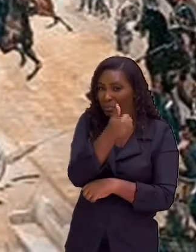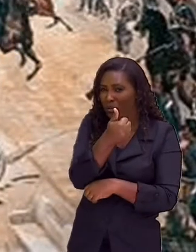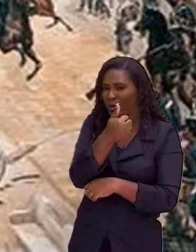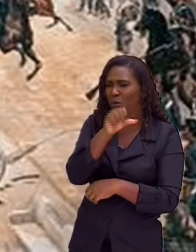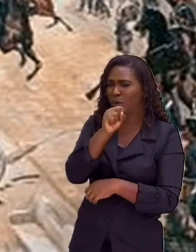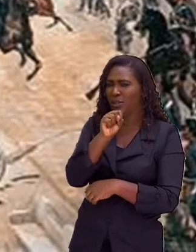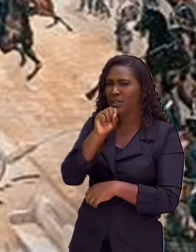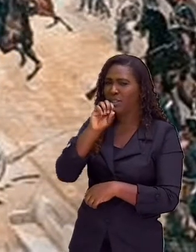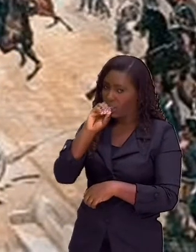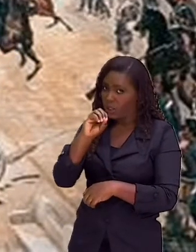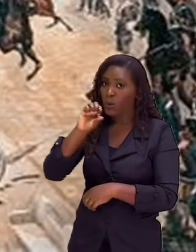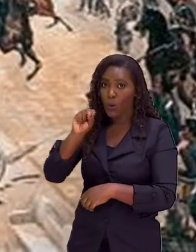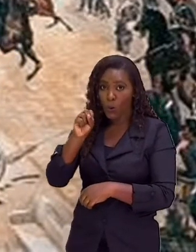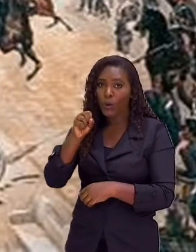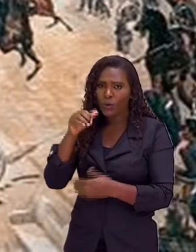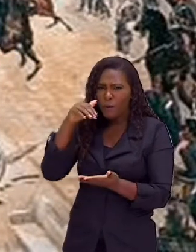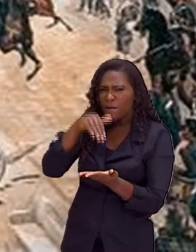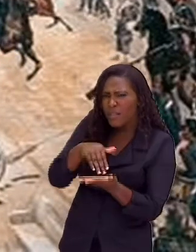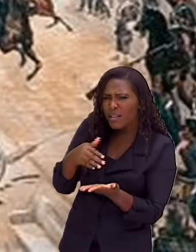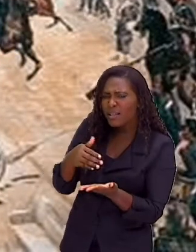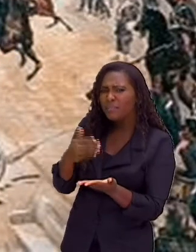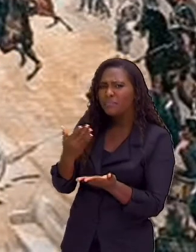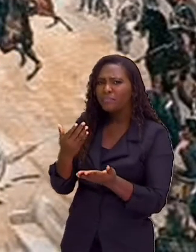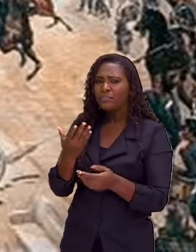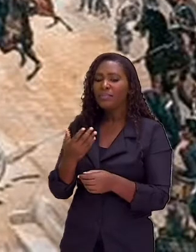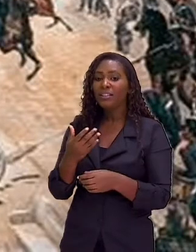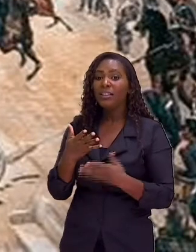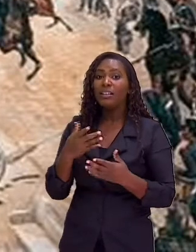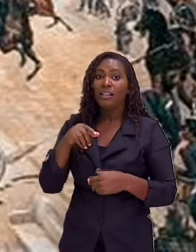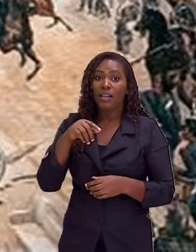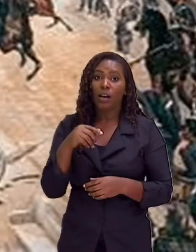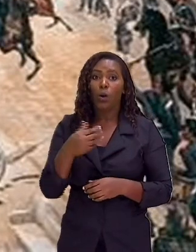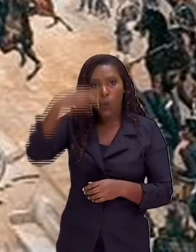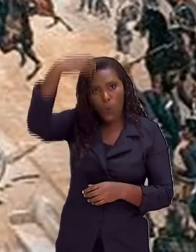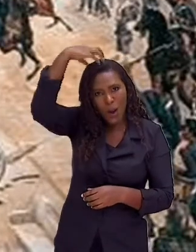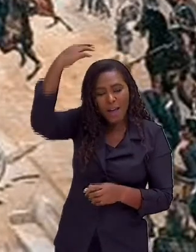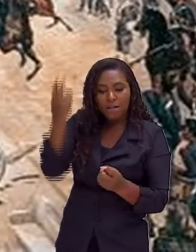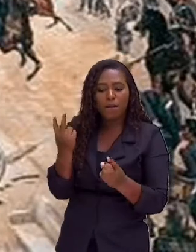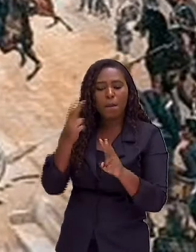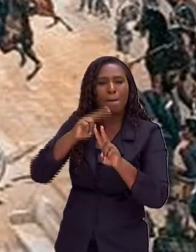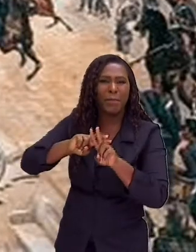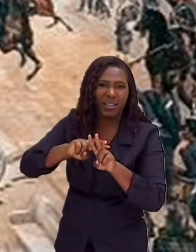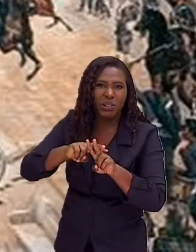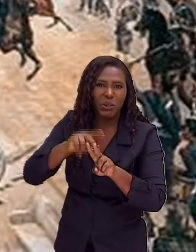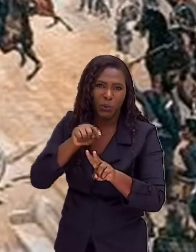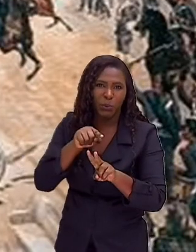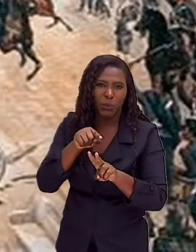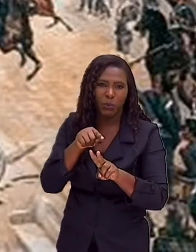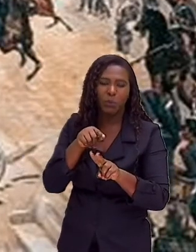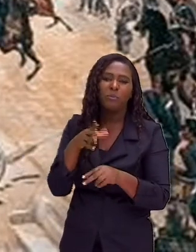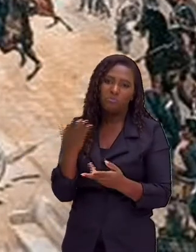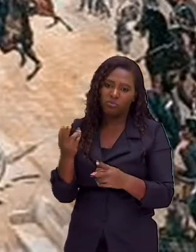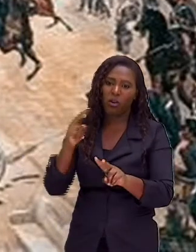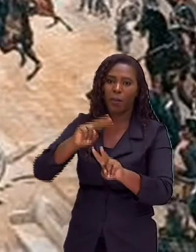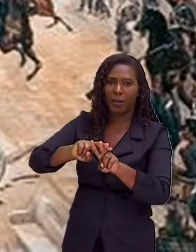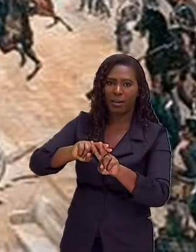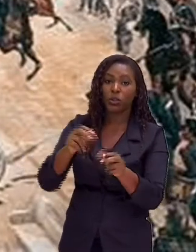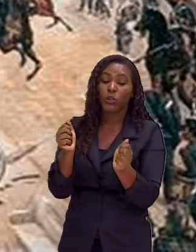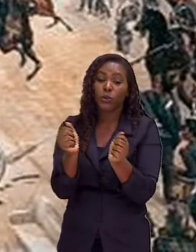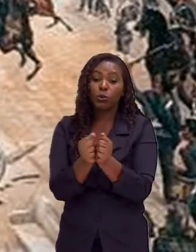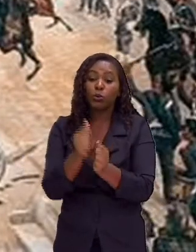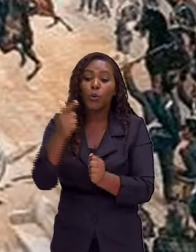dos crioulos que defendiam a junta provisória. Assim, tornava-se impossível para a